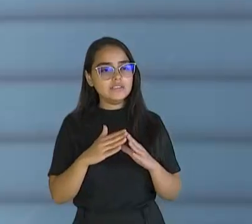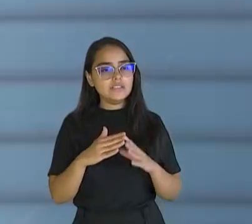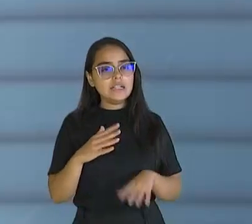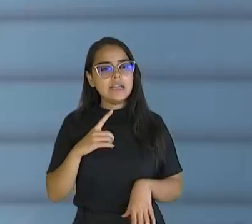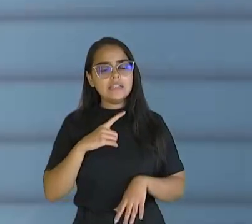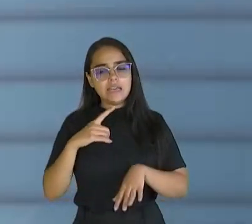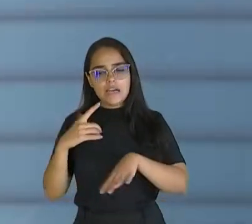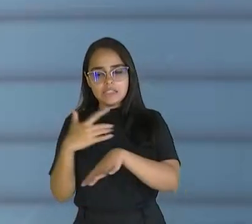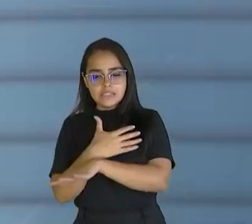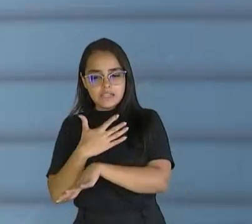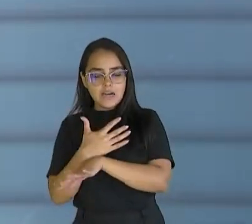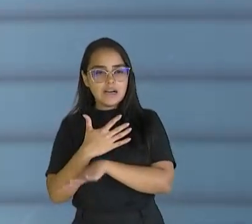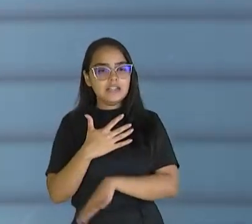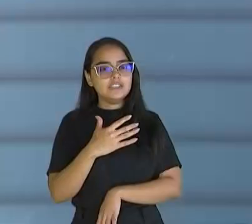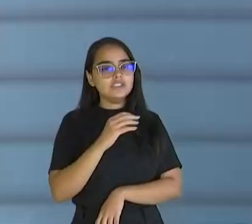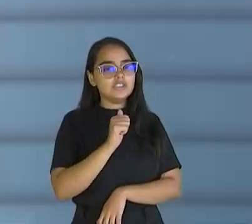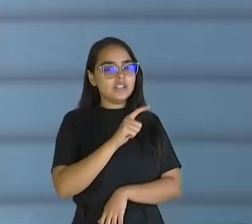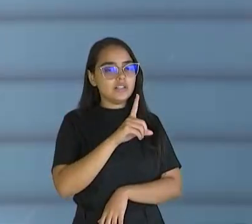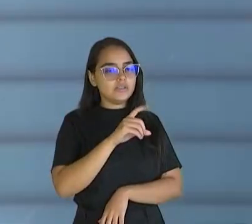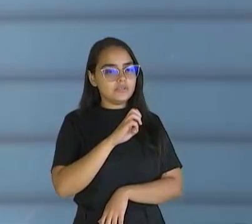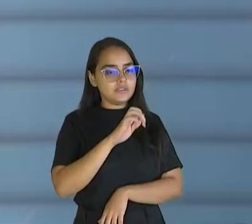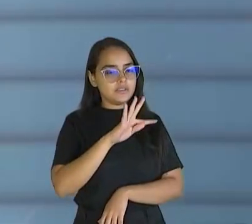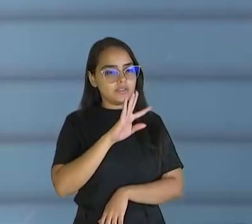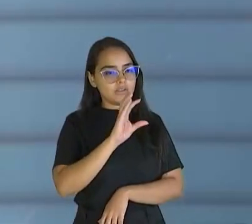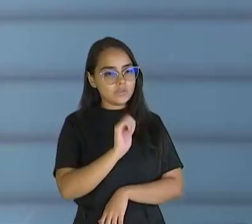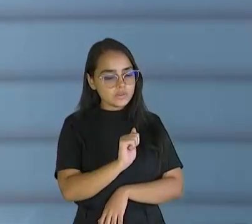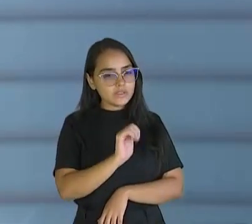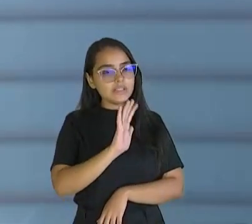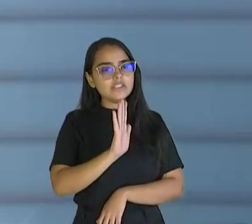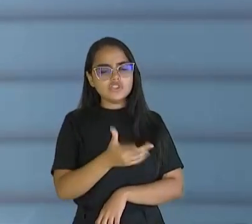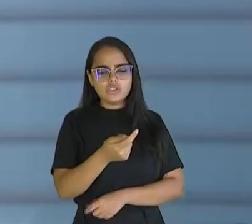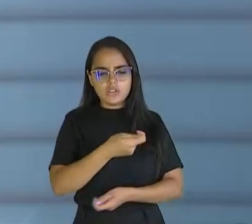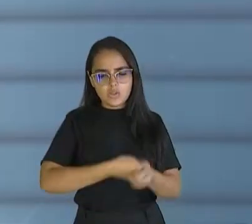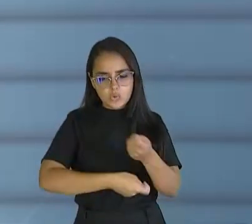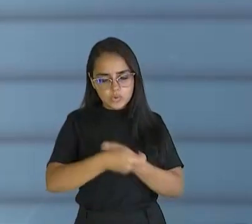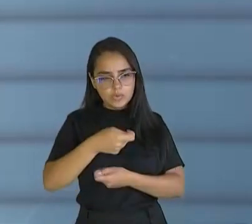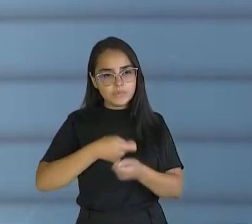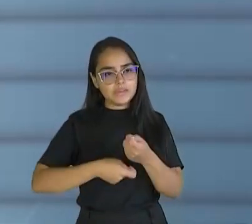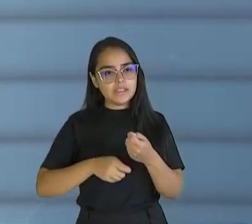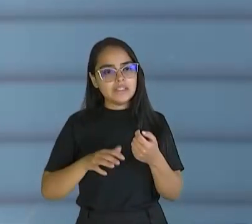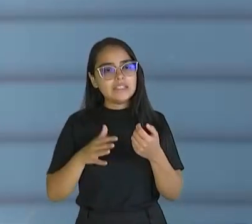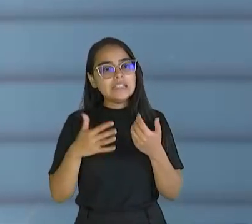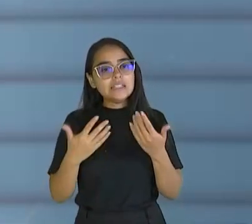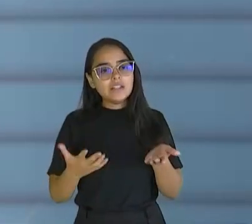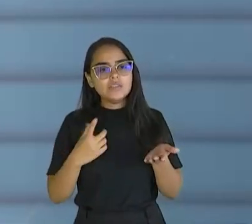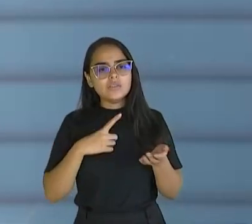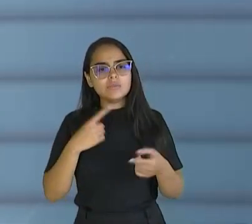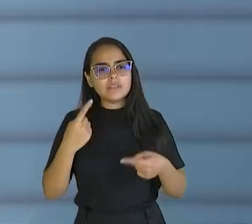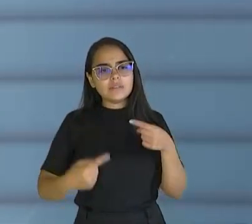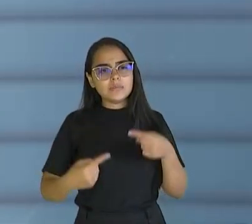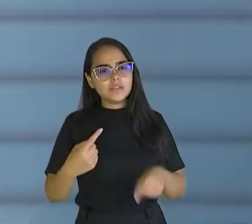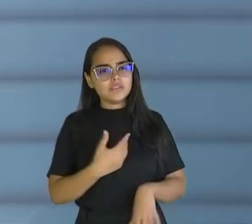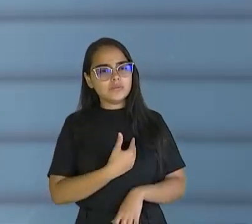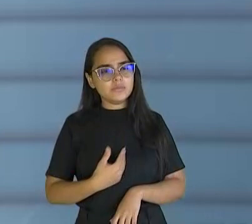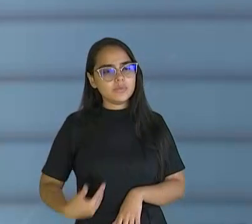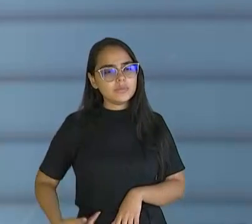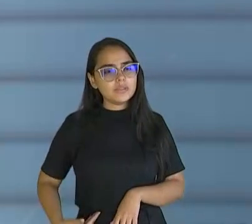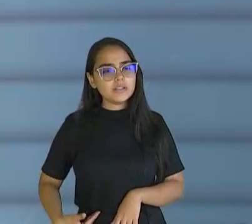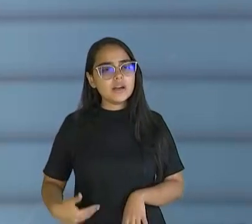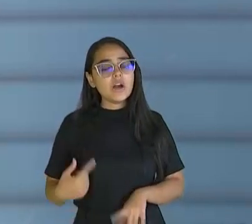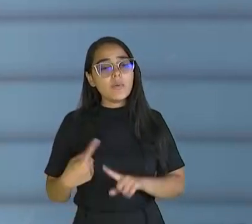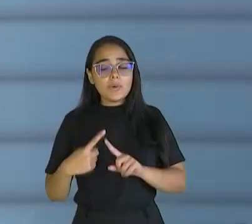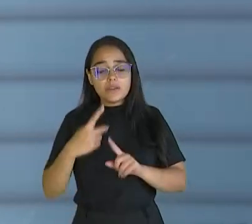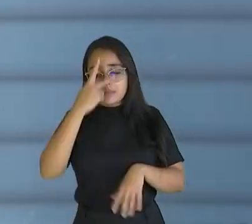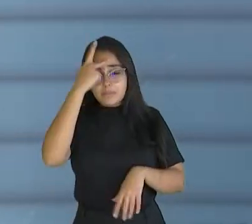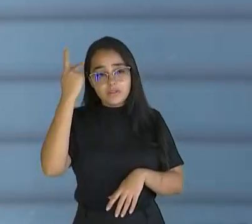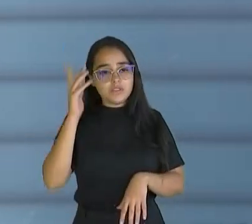centro, ali a Aldeota, é uma região já bem economicamente, então não tem muitas políticas públicas, assim, que normalmente as pessoas que moram